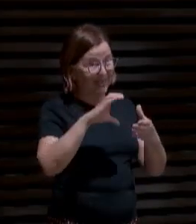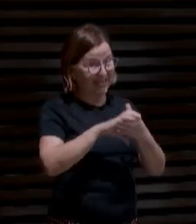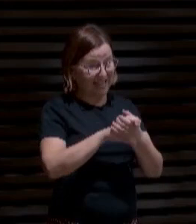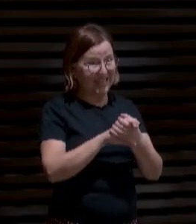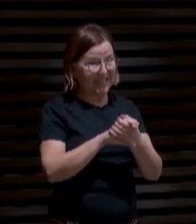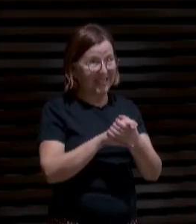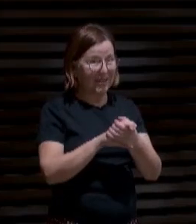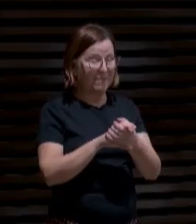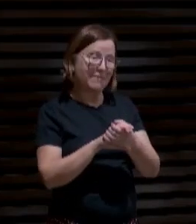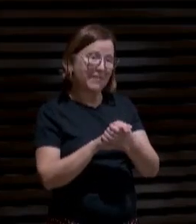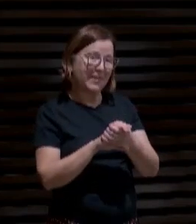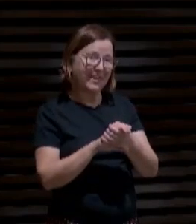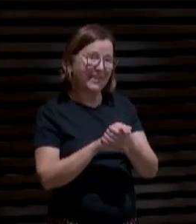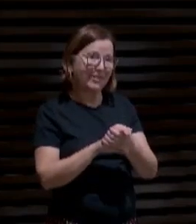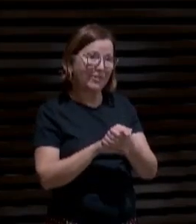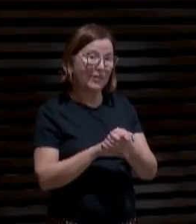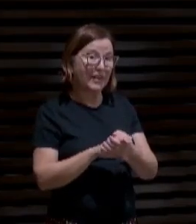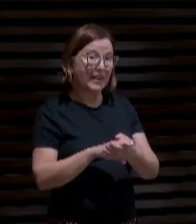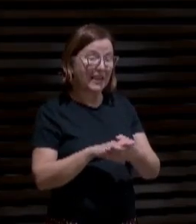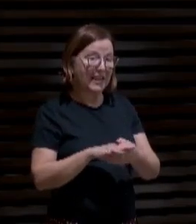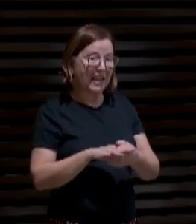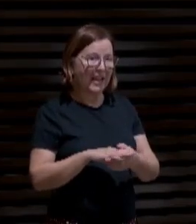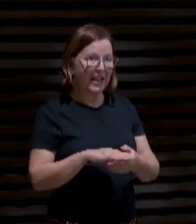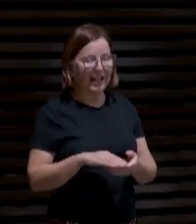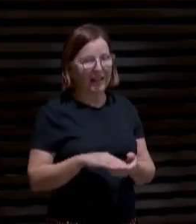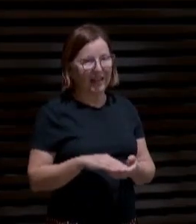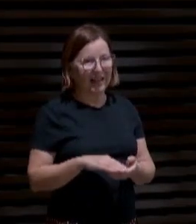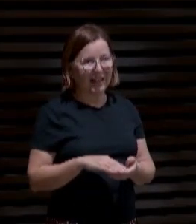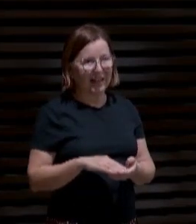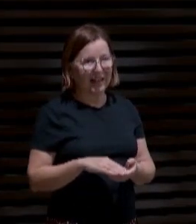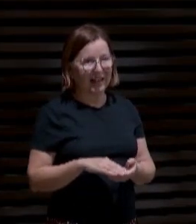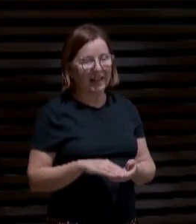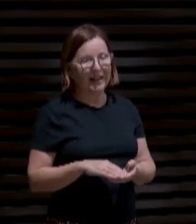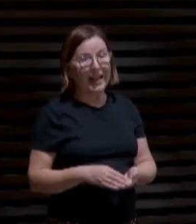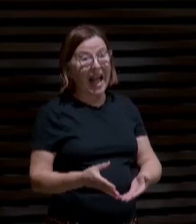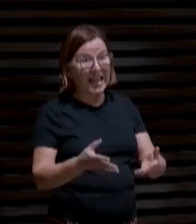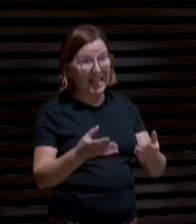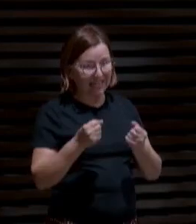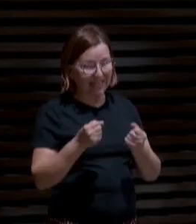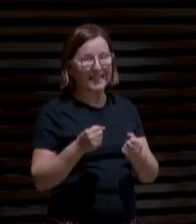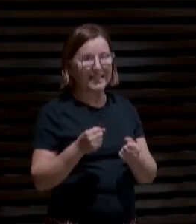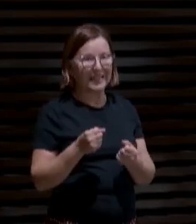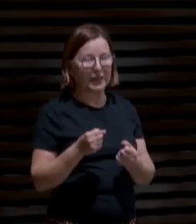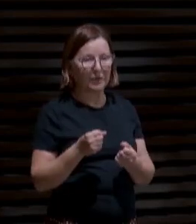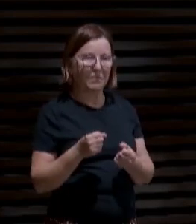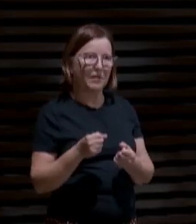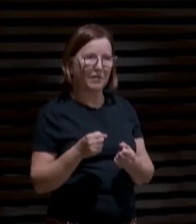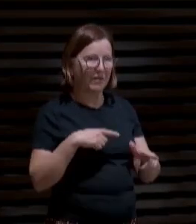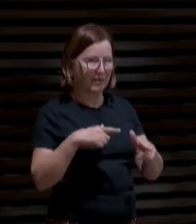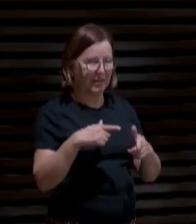relativamente insignificante que ocupou como procurador da Judéia. Ele era da Espanha, natural